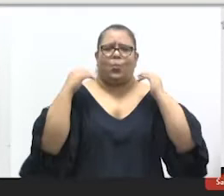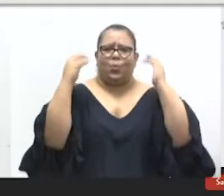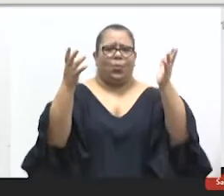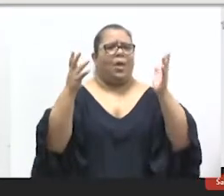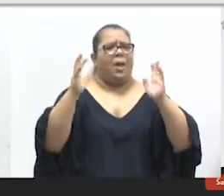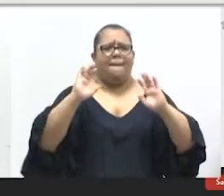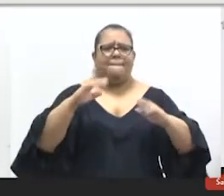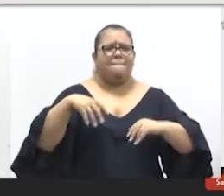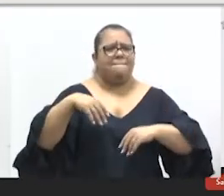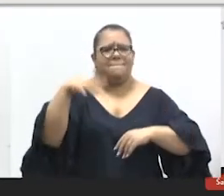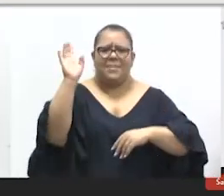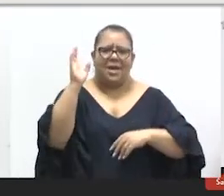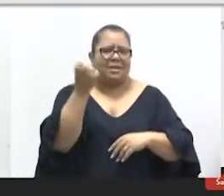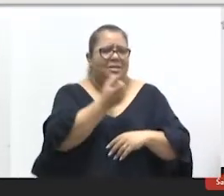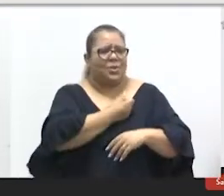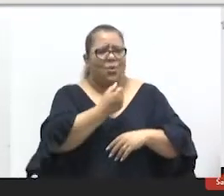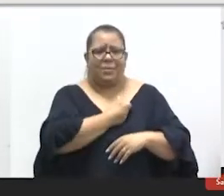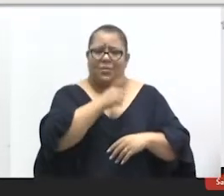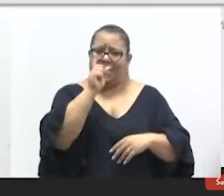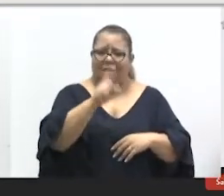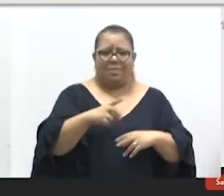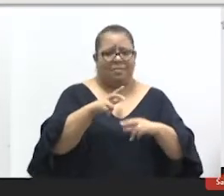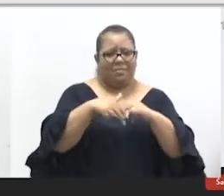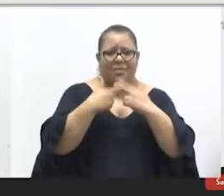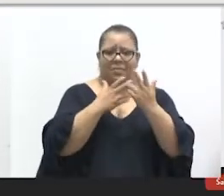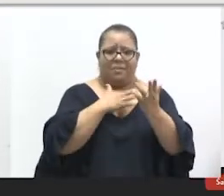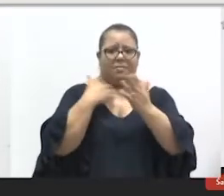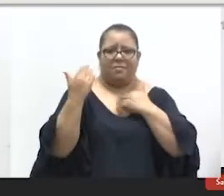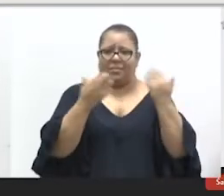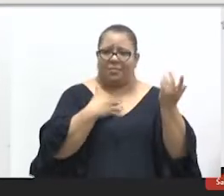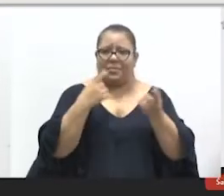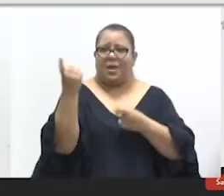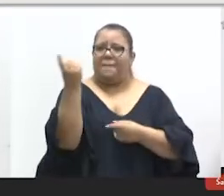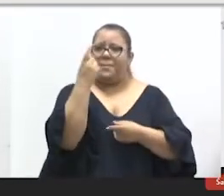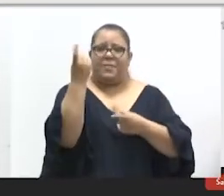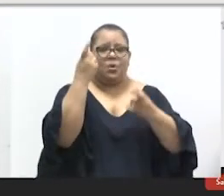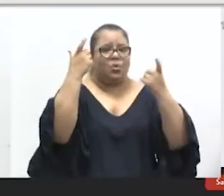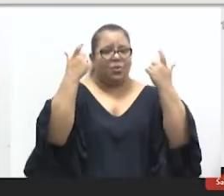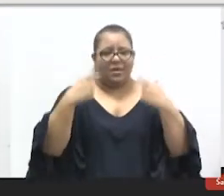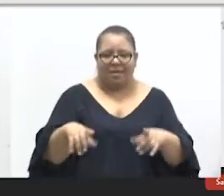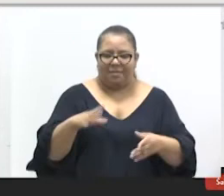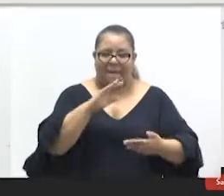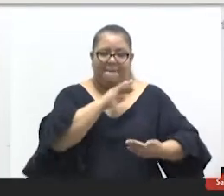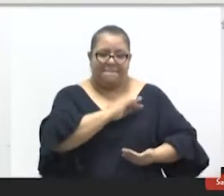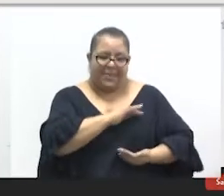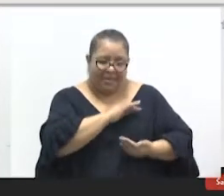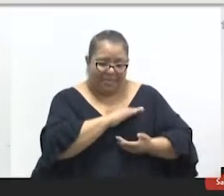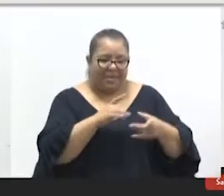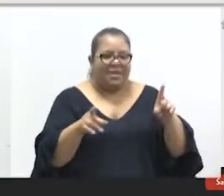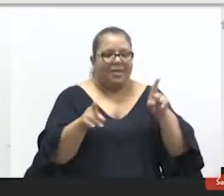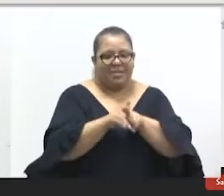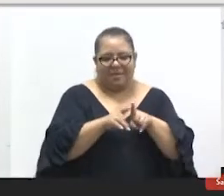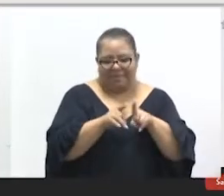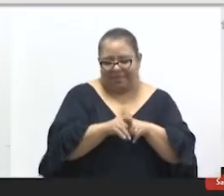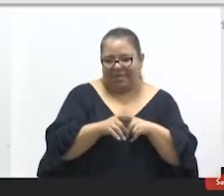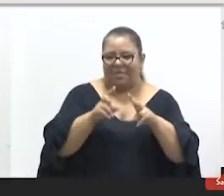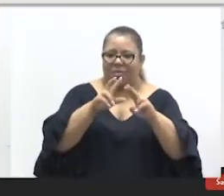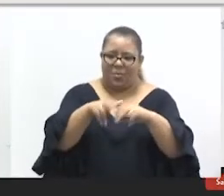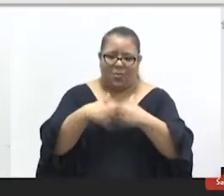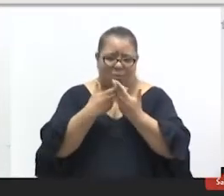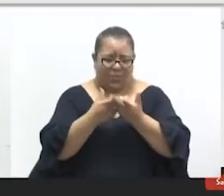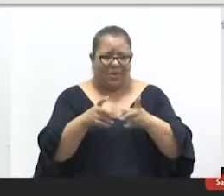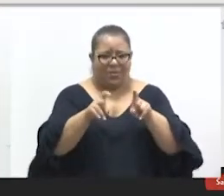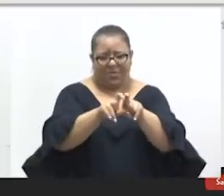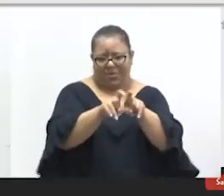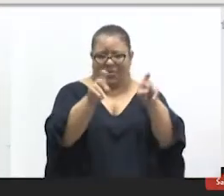câncer de mama também repercute na taxa de mortalidade. Então, o primeiro lugar é mama, seguido de brônquios, colo do útero, colo